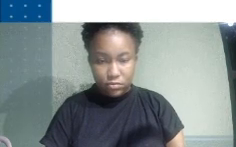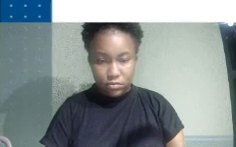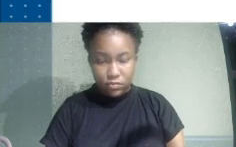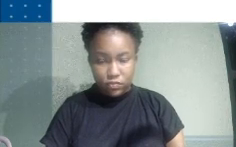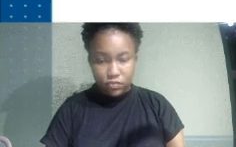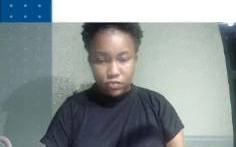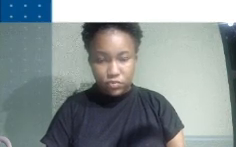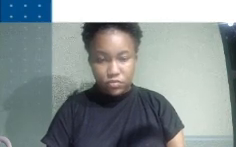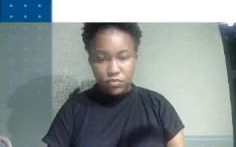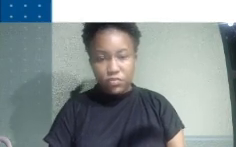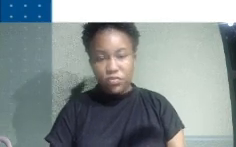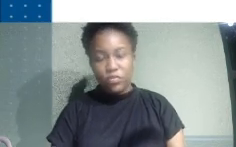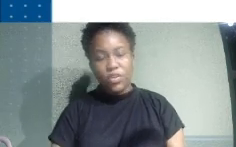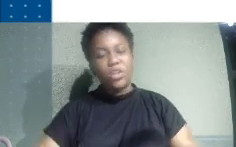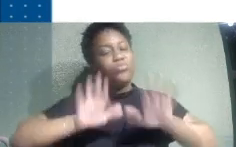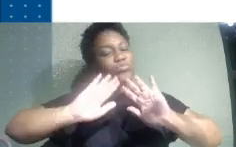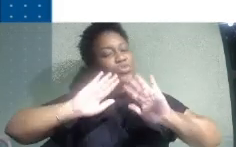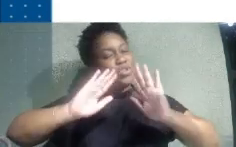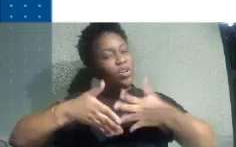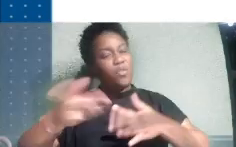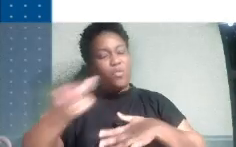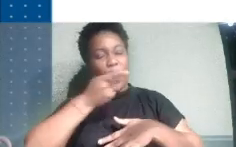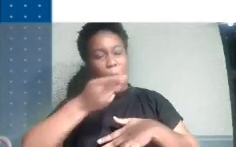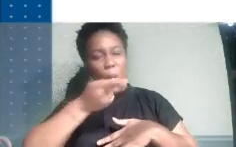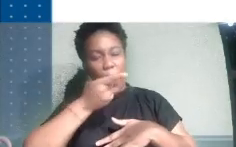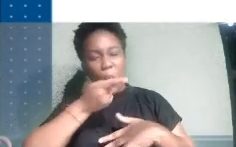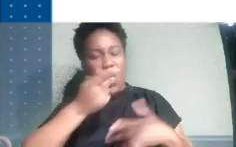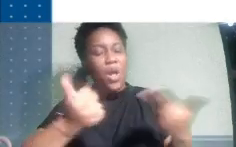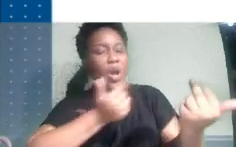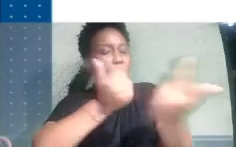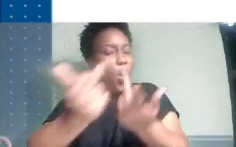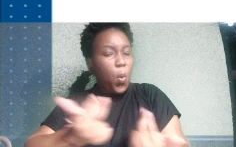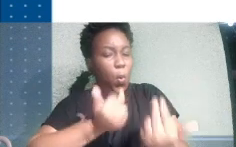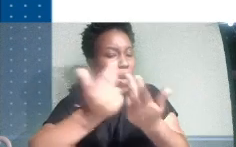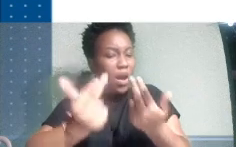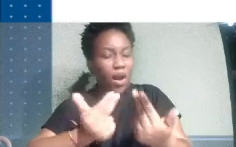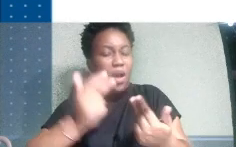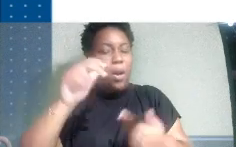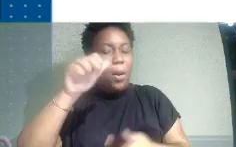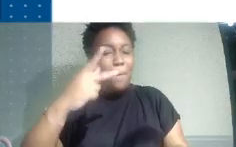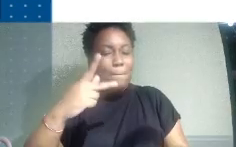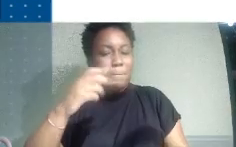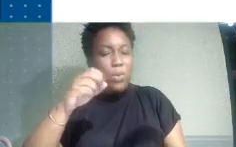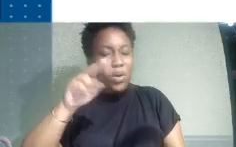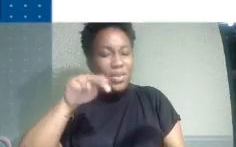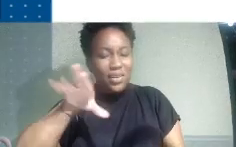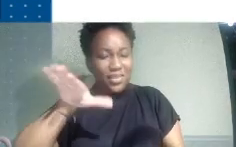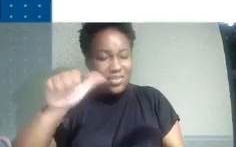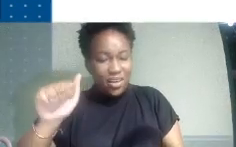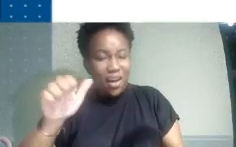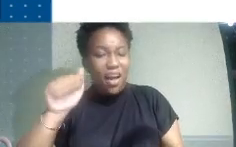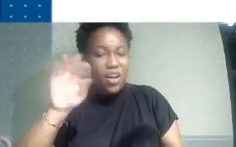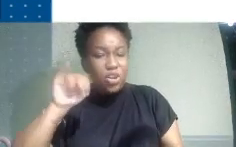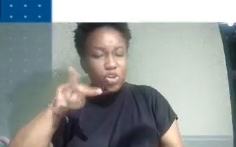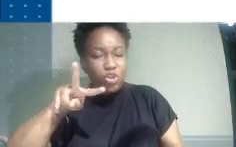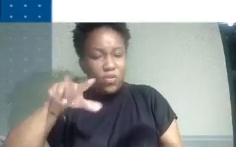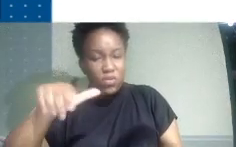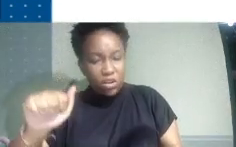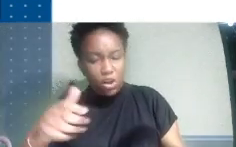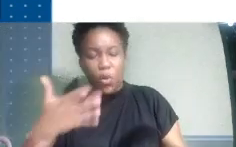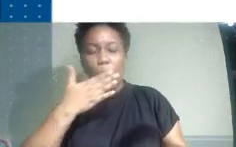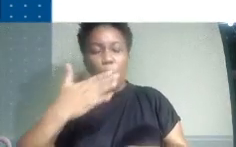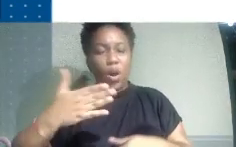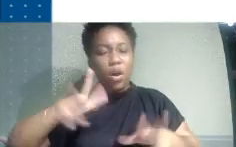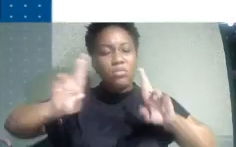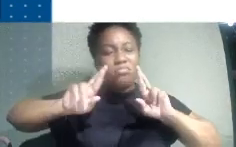Beleza, então a gente falou de potência aparente. Vimos que ela é igual à potência ativa mais a potência reativa. De onde que vem a